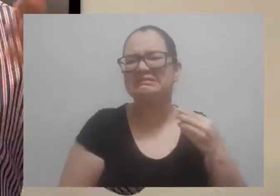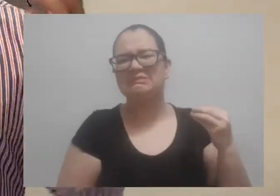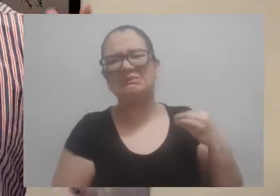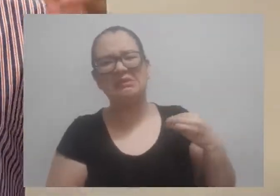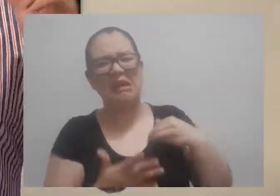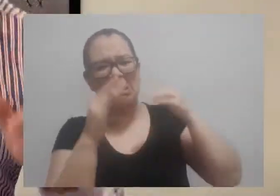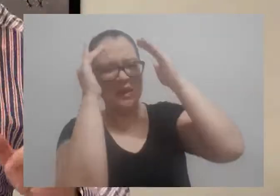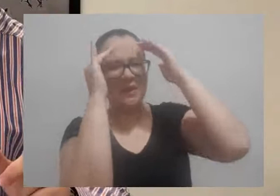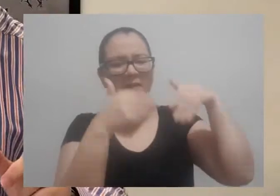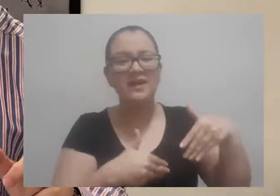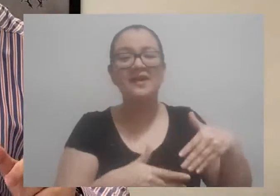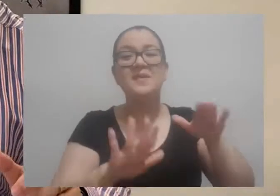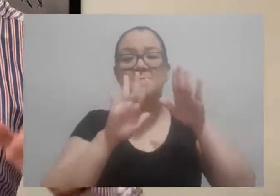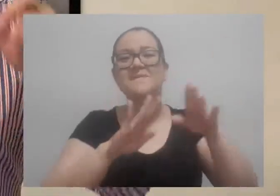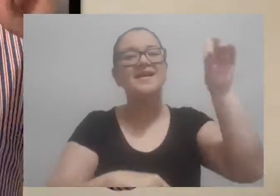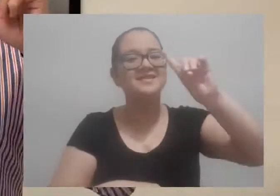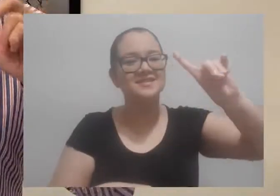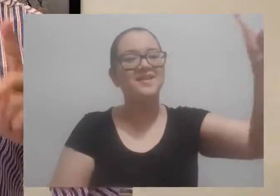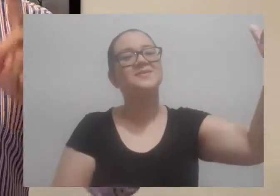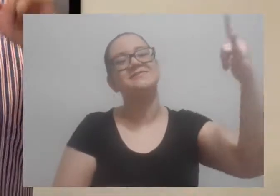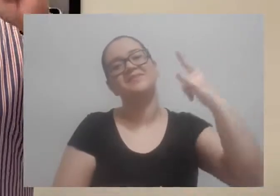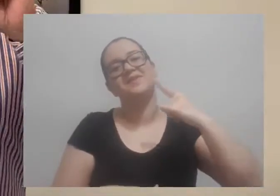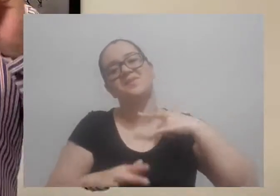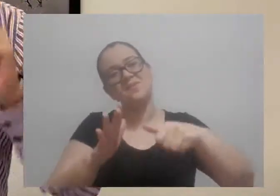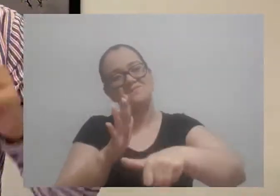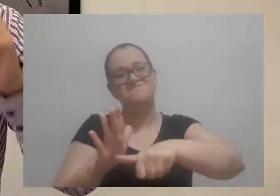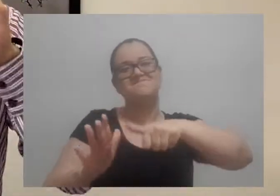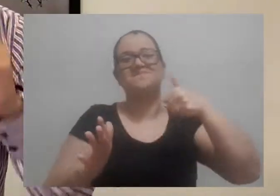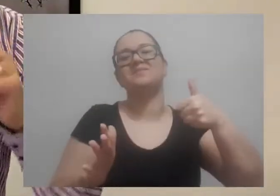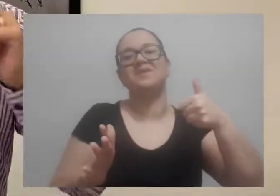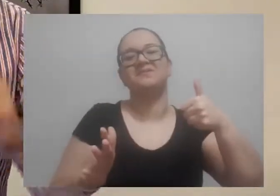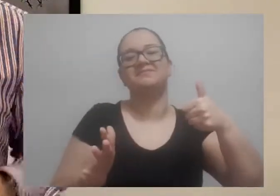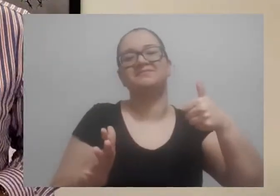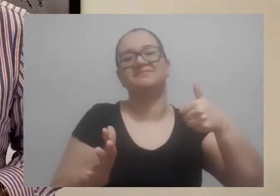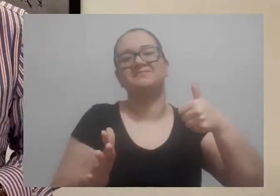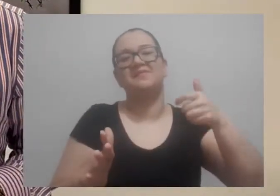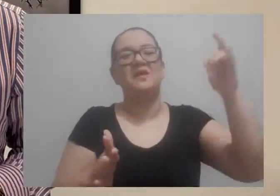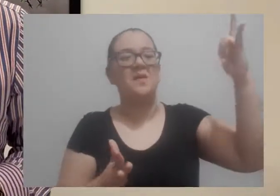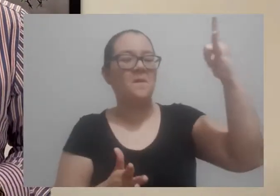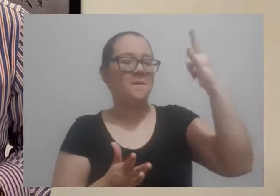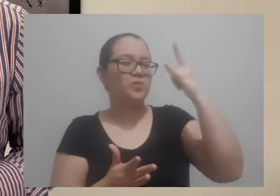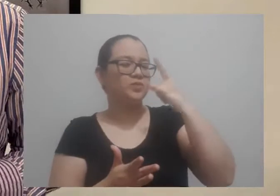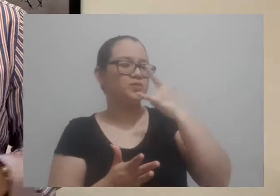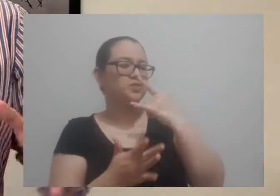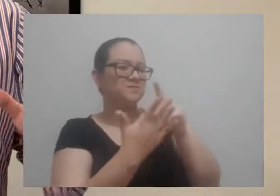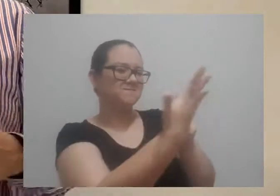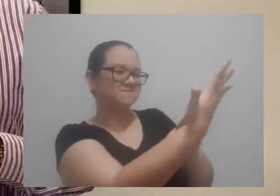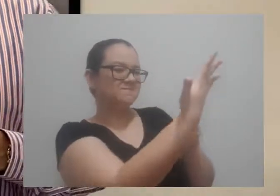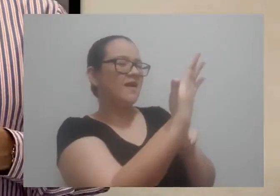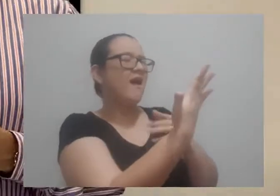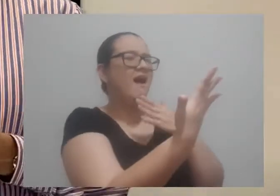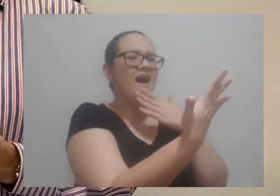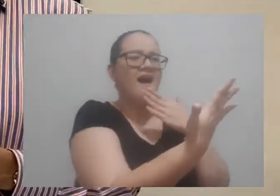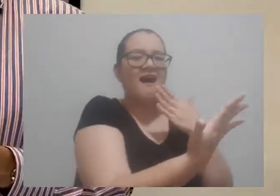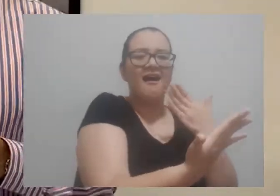amor por nós primeiro. Né? O seu amor foi demonstrado por nós primeiro. Então,